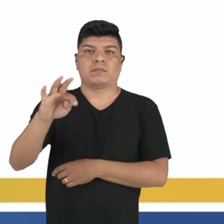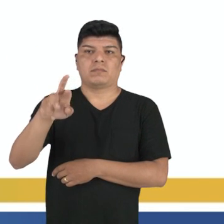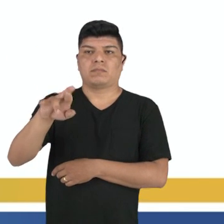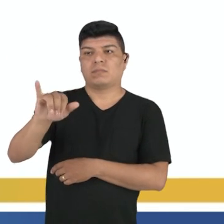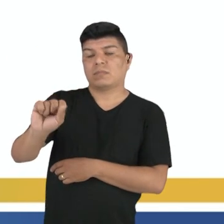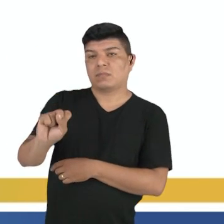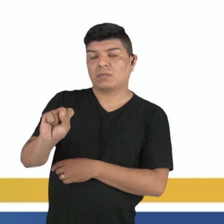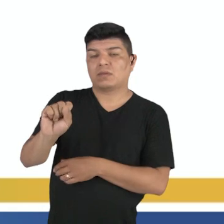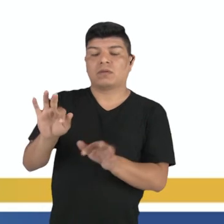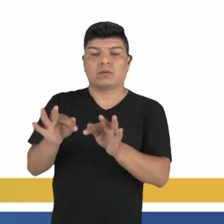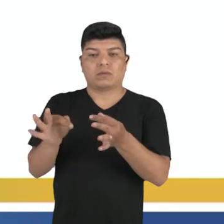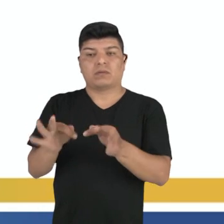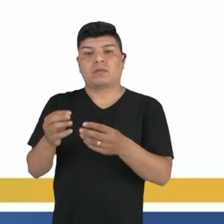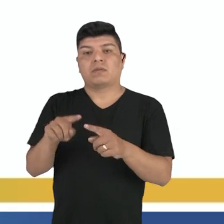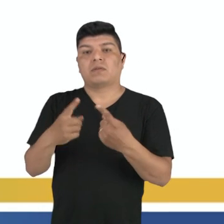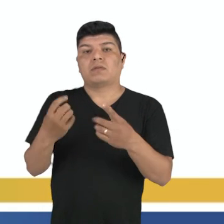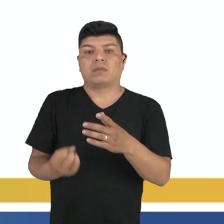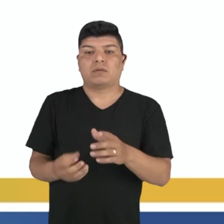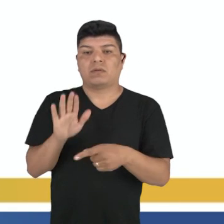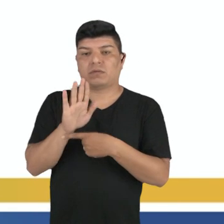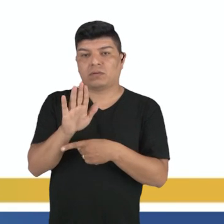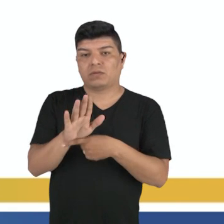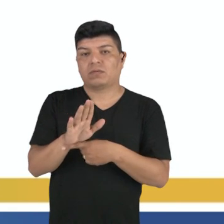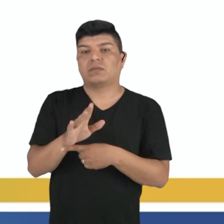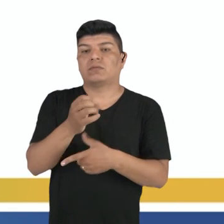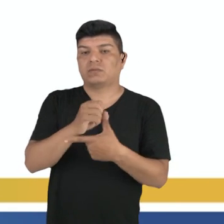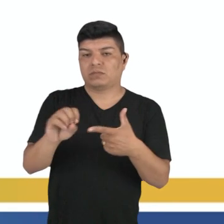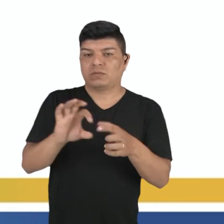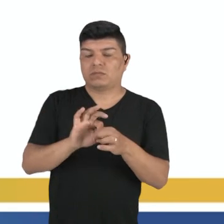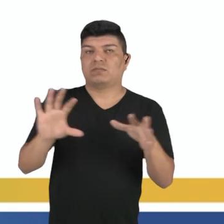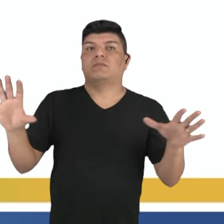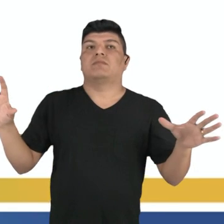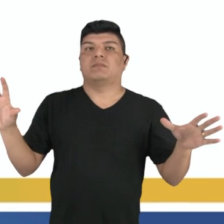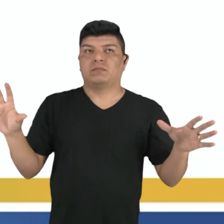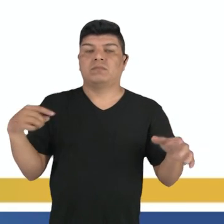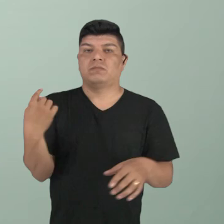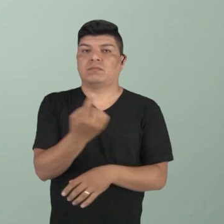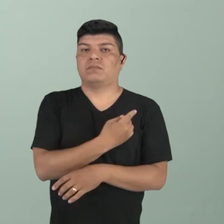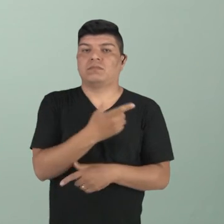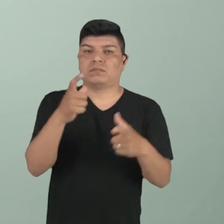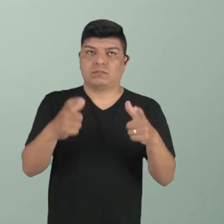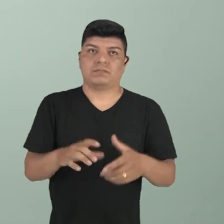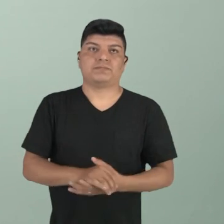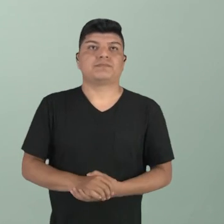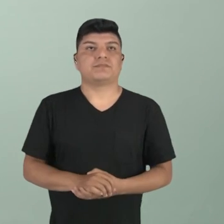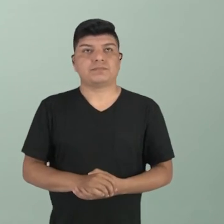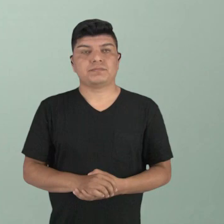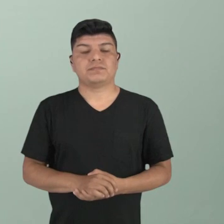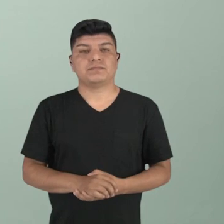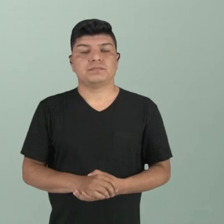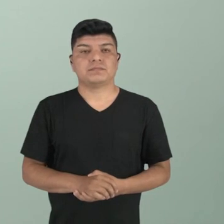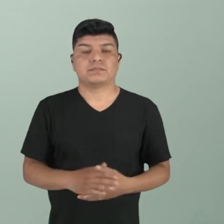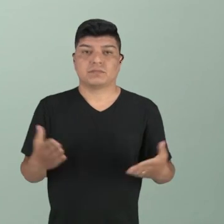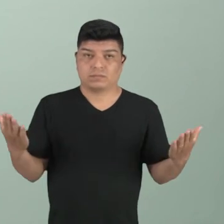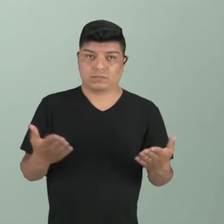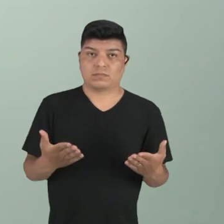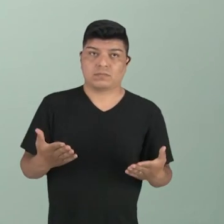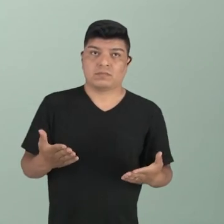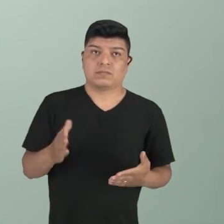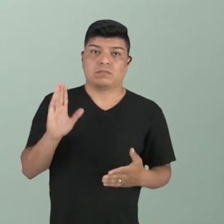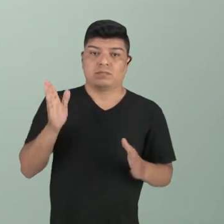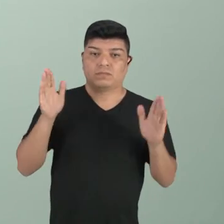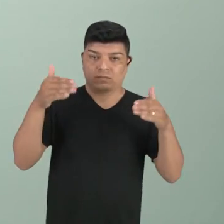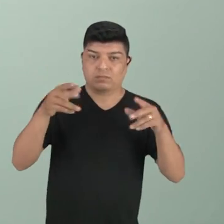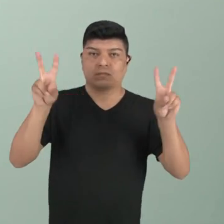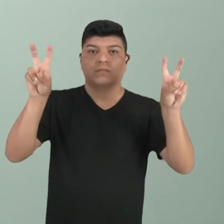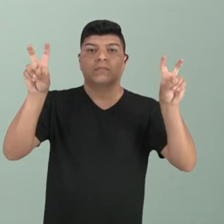organismos simples e que produzem também ajudam na produção de oxigênio liberação para o nosso ambiente bom agora que a gente